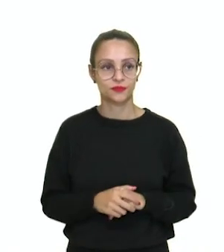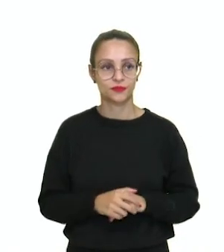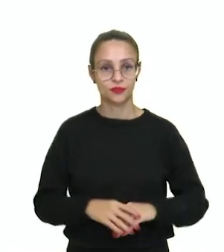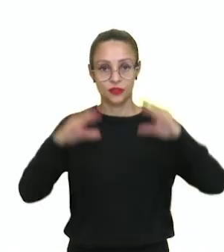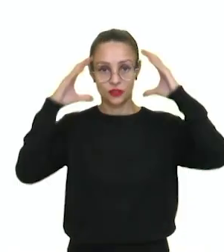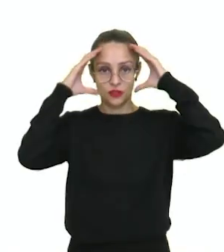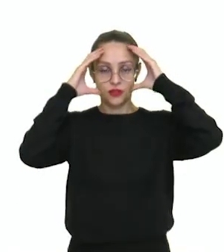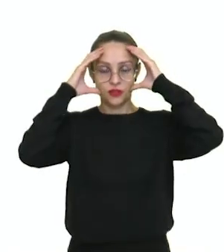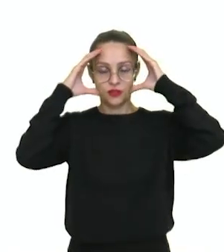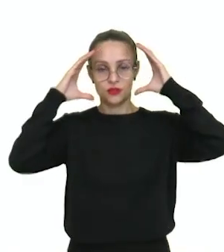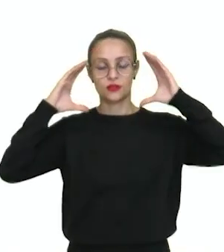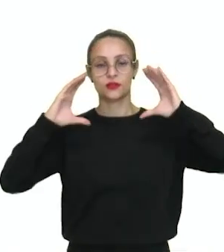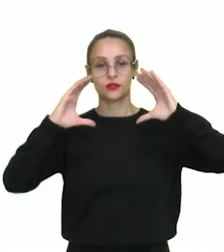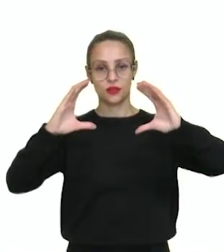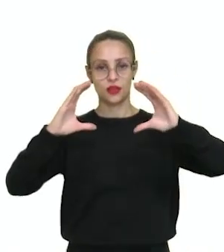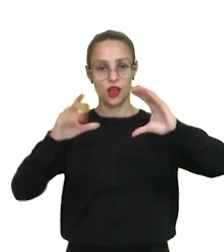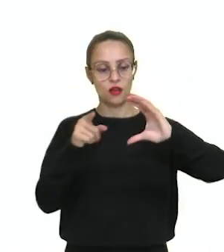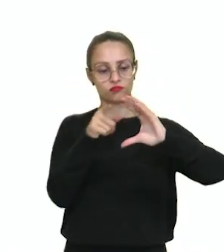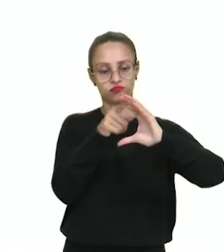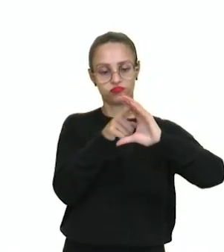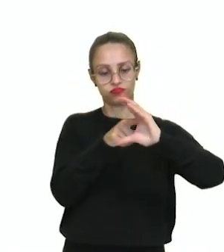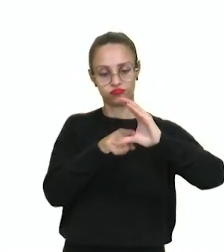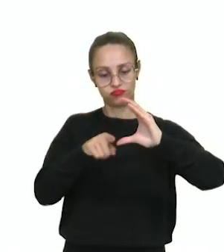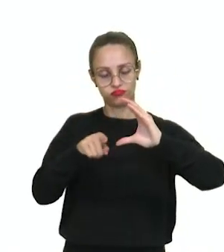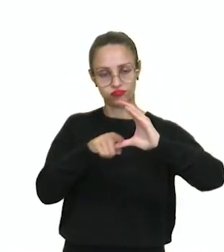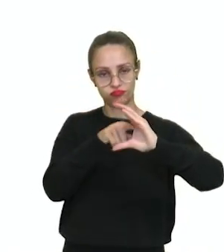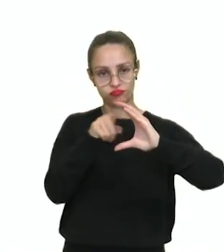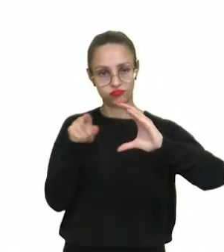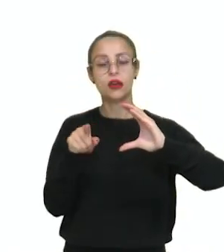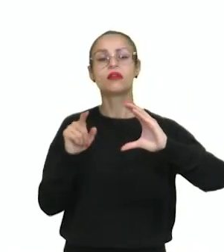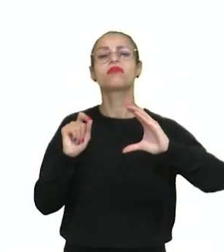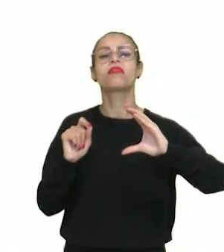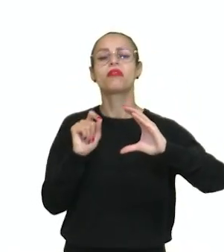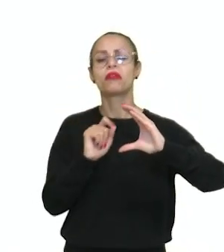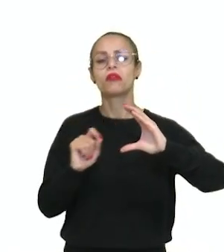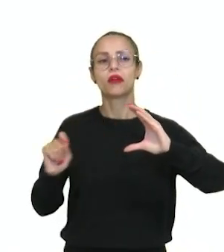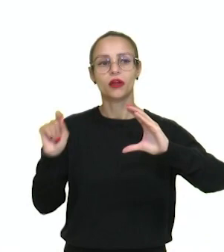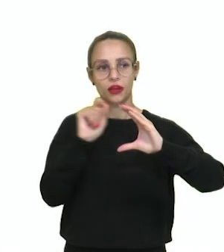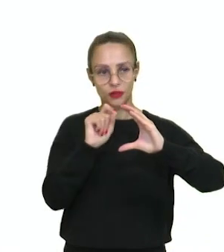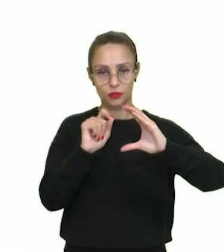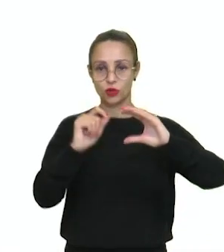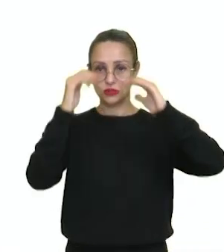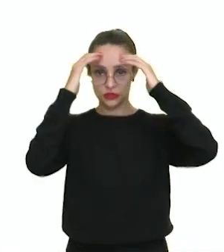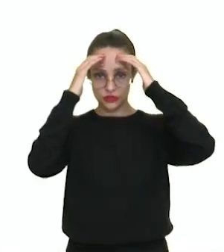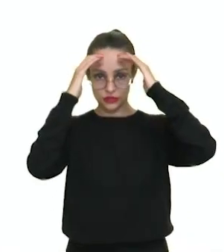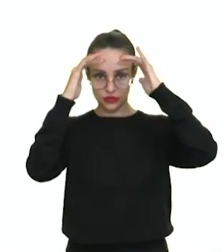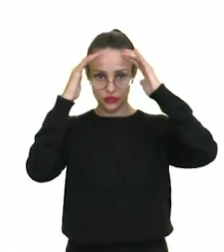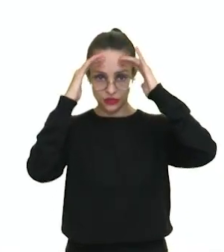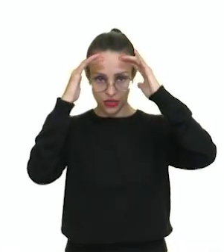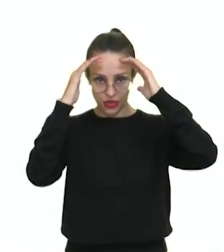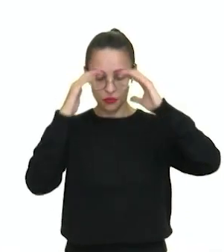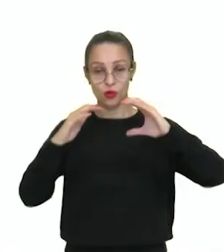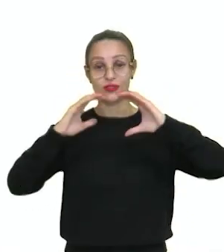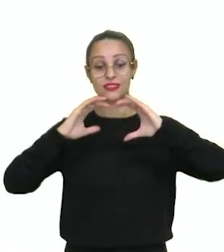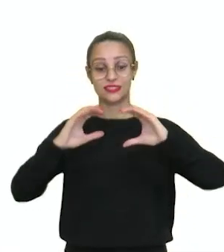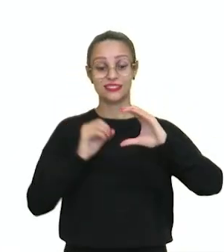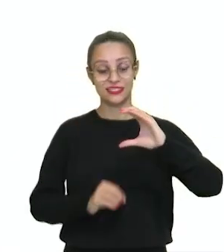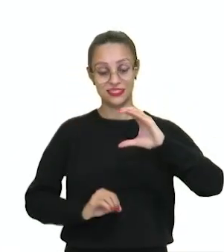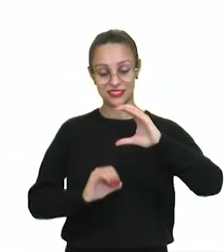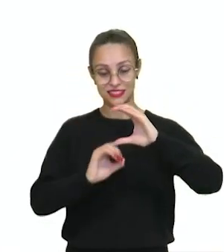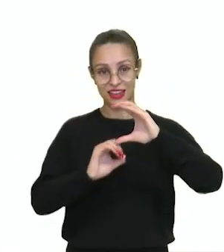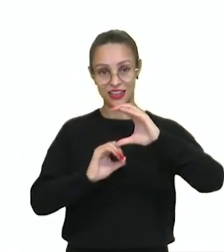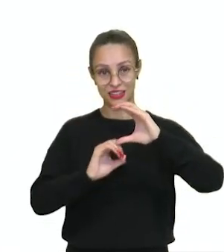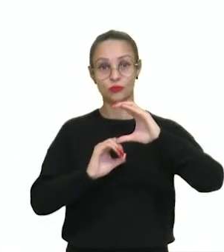então, na caixa craniana e é formado por quem? Pelo cérebro, pelo cerebelo e pelo